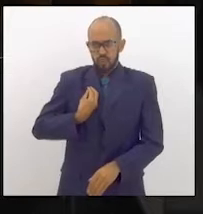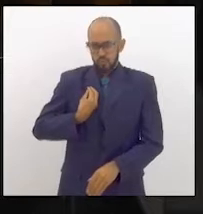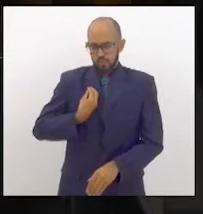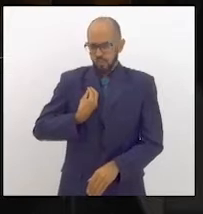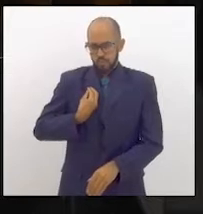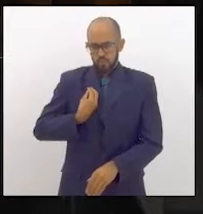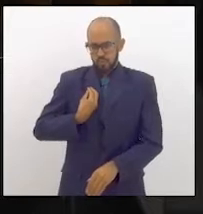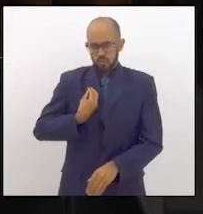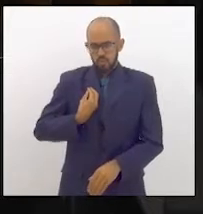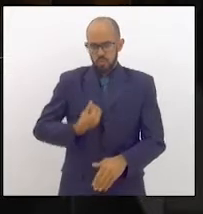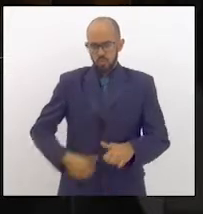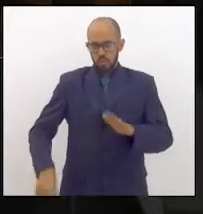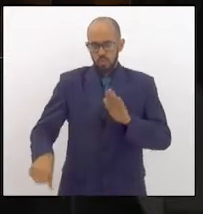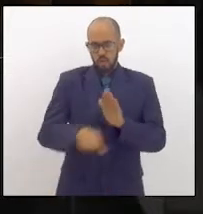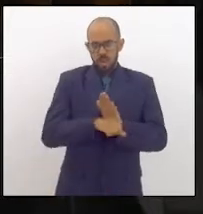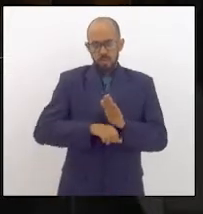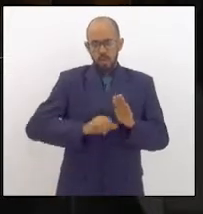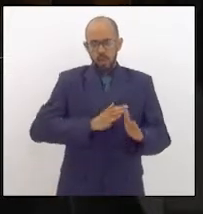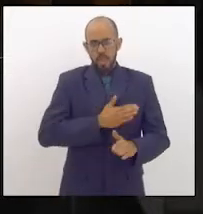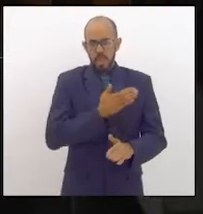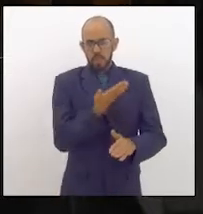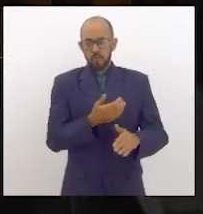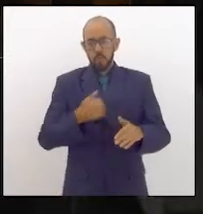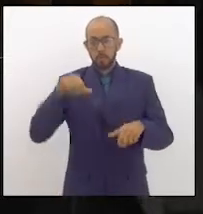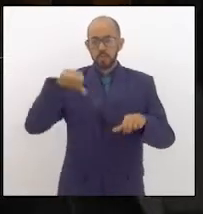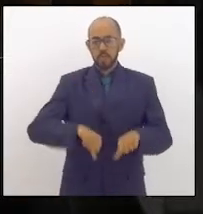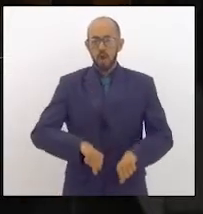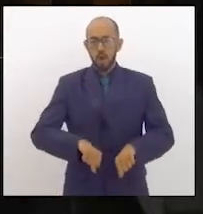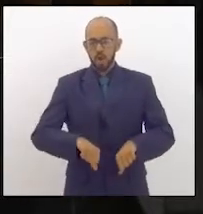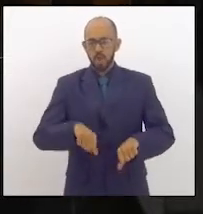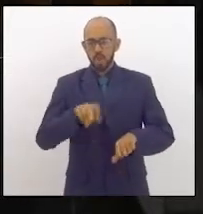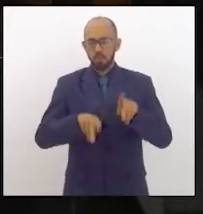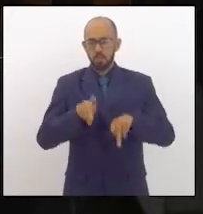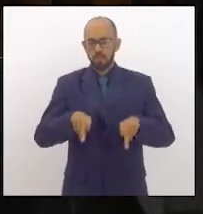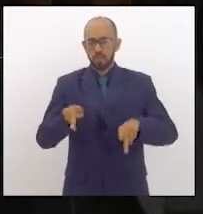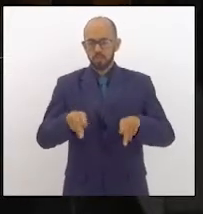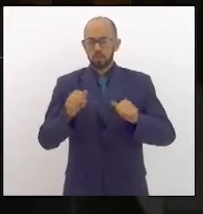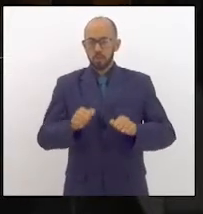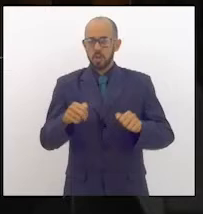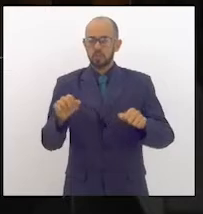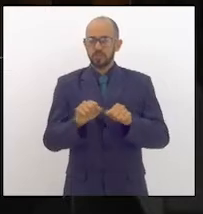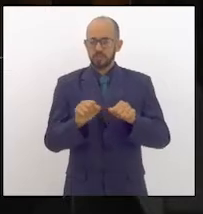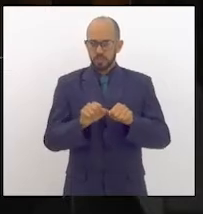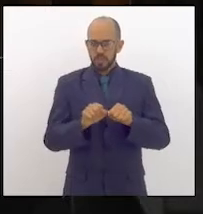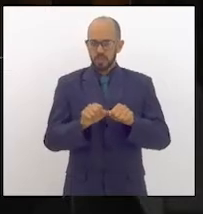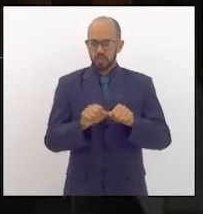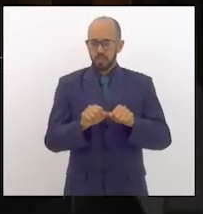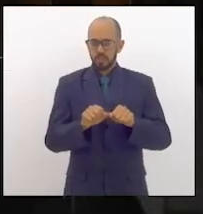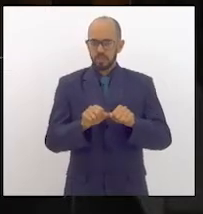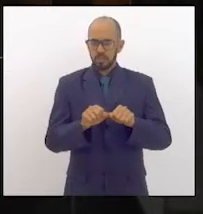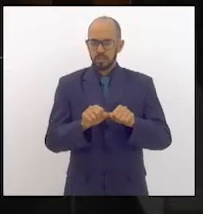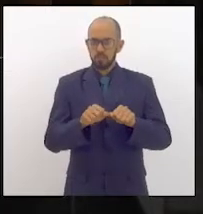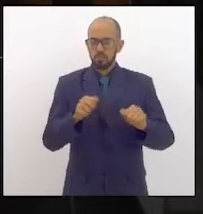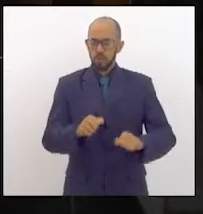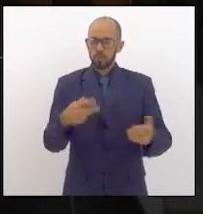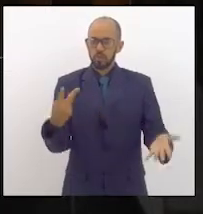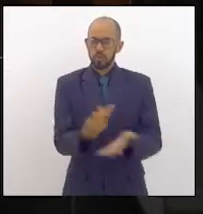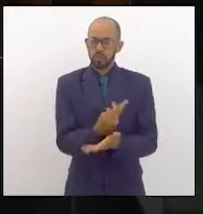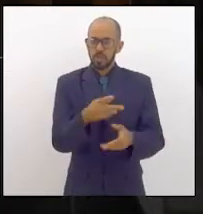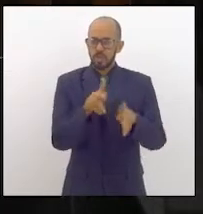maiores barbaridades que a humanidade pode produzir que foi aquela situação de estupro o que uma mulher